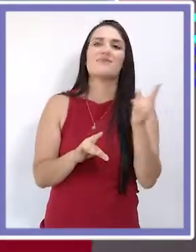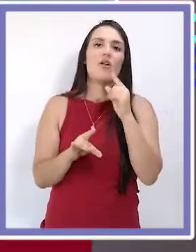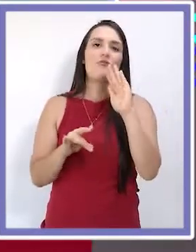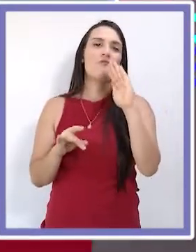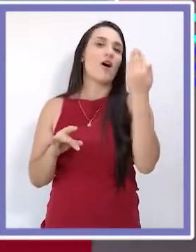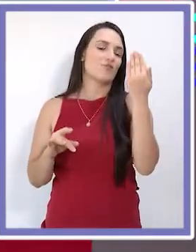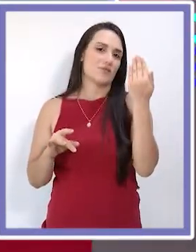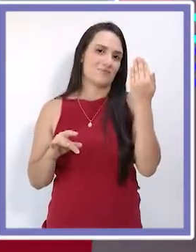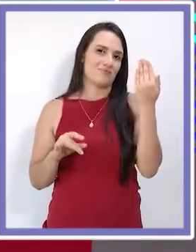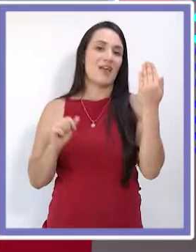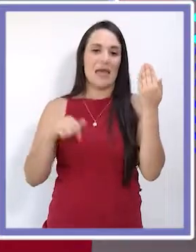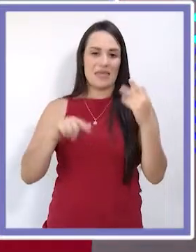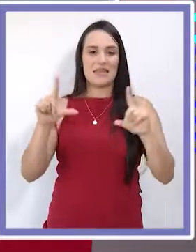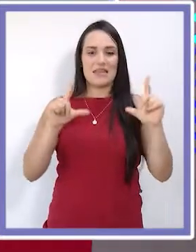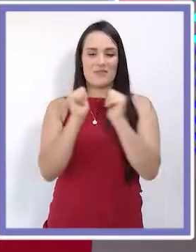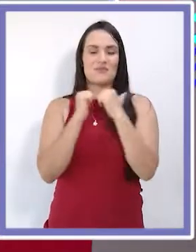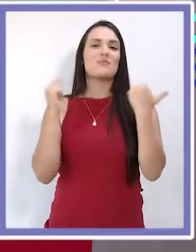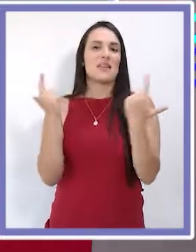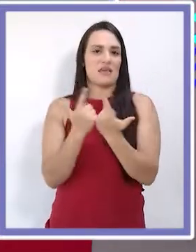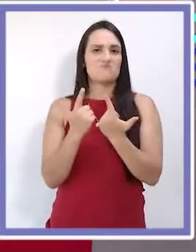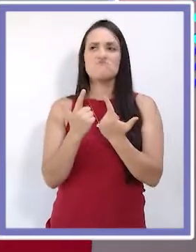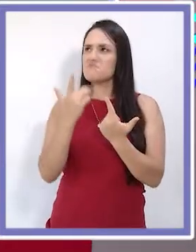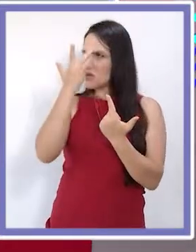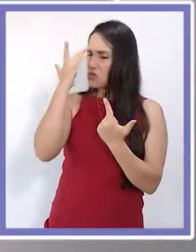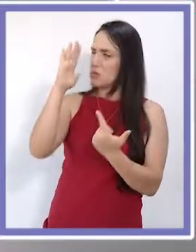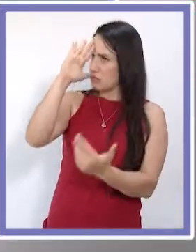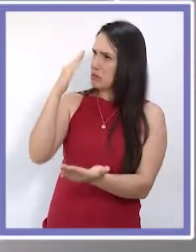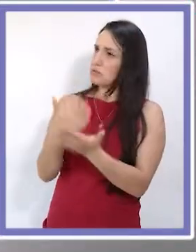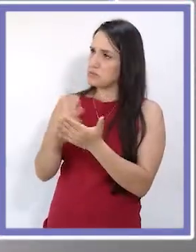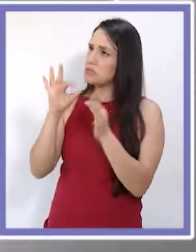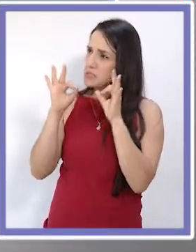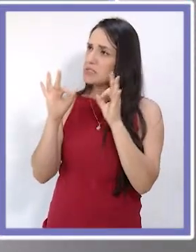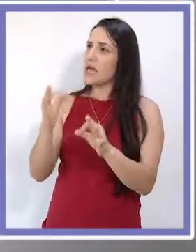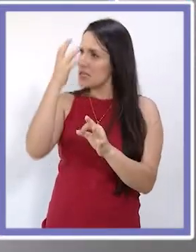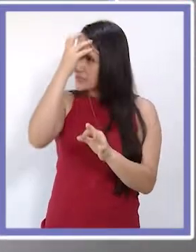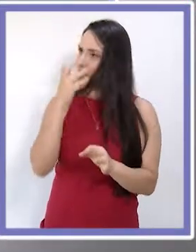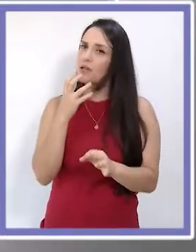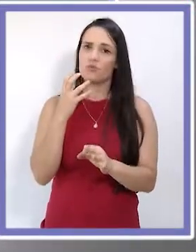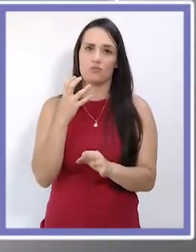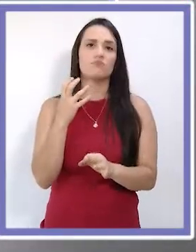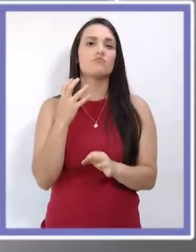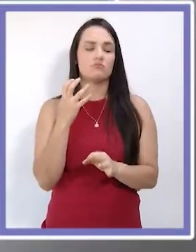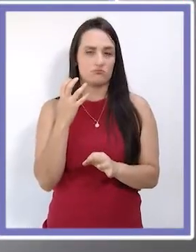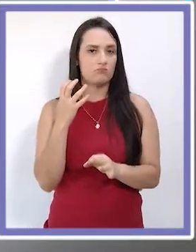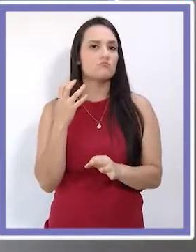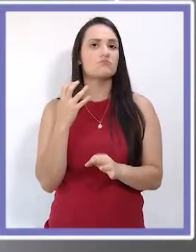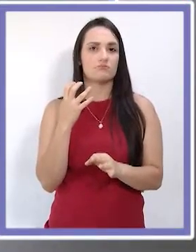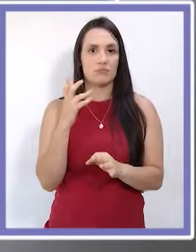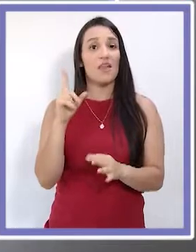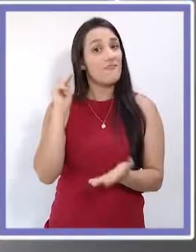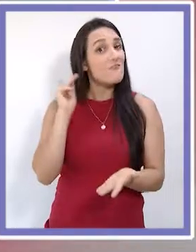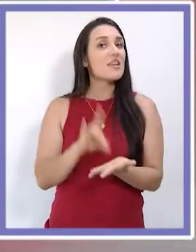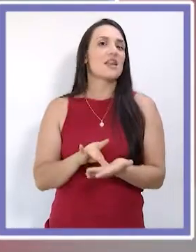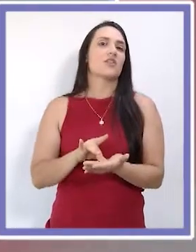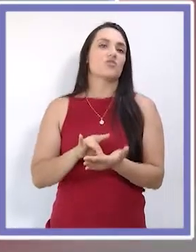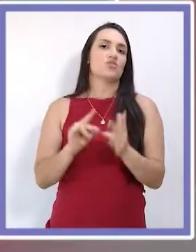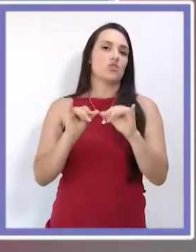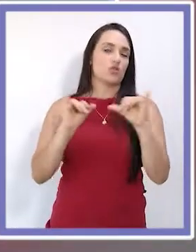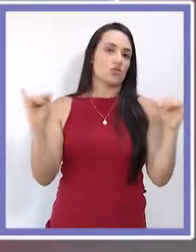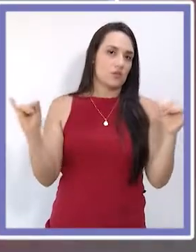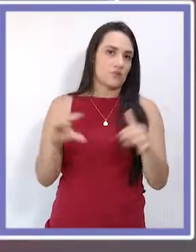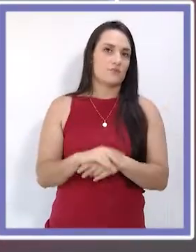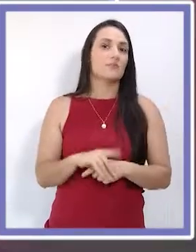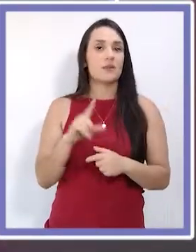fakes, né? E saindo na TV Assembleia, as pessoas sabem que é uma informação, que é uma